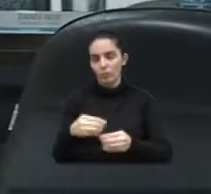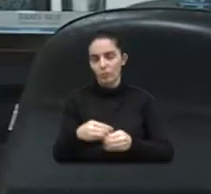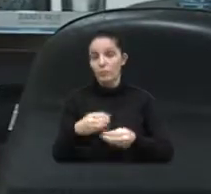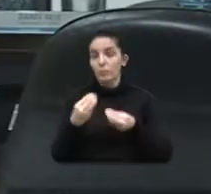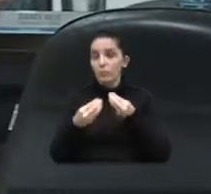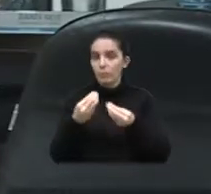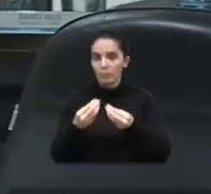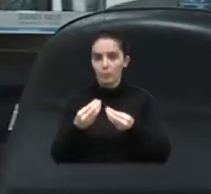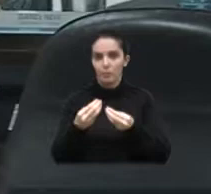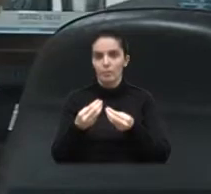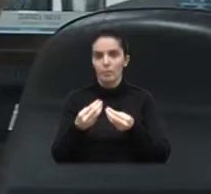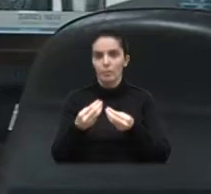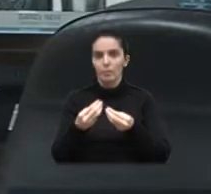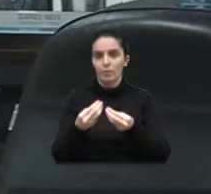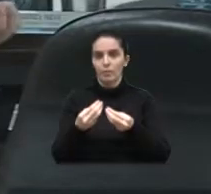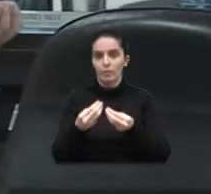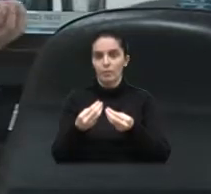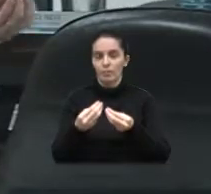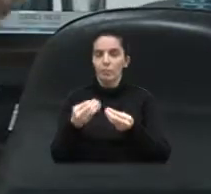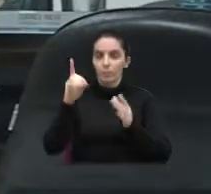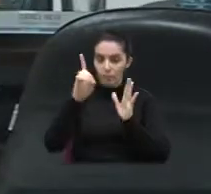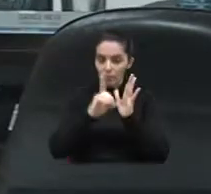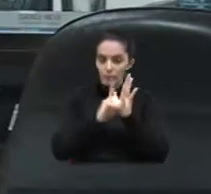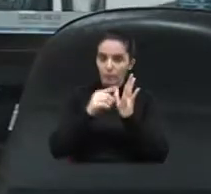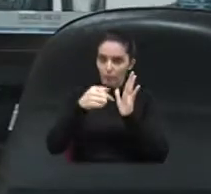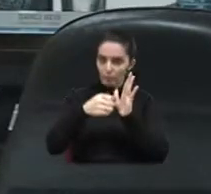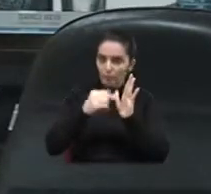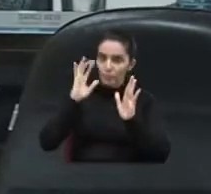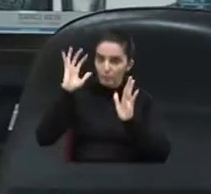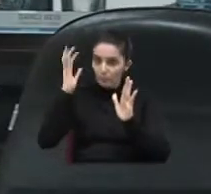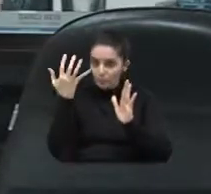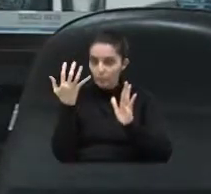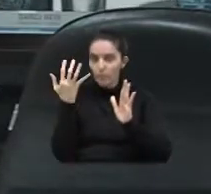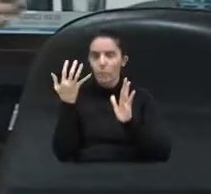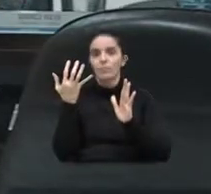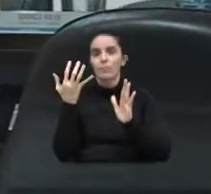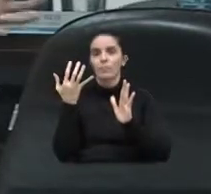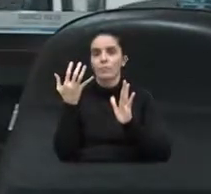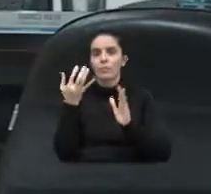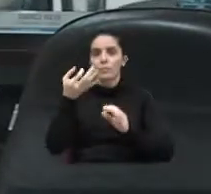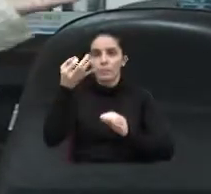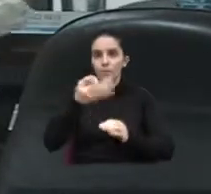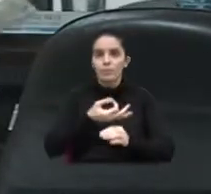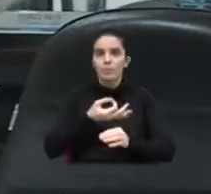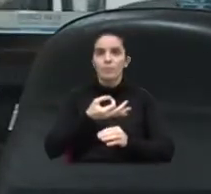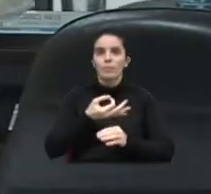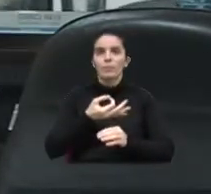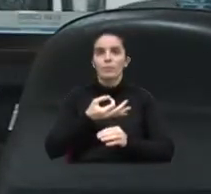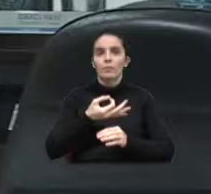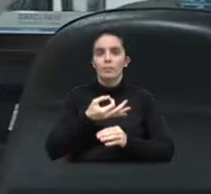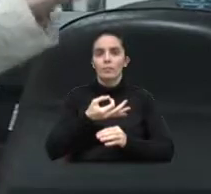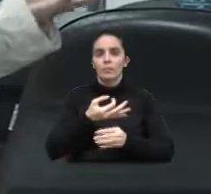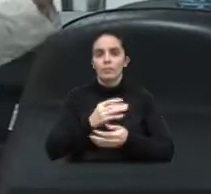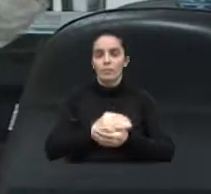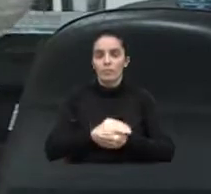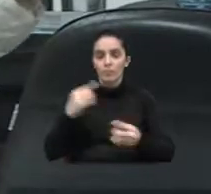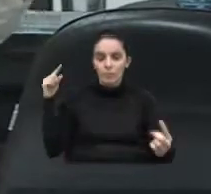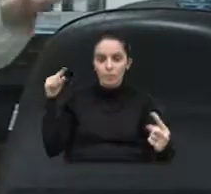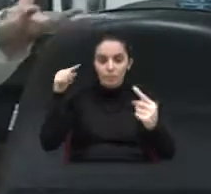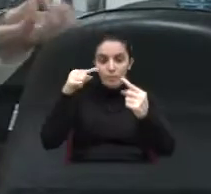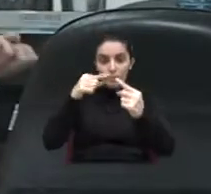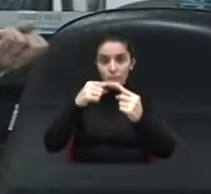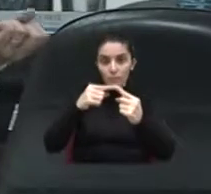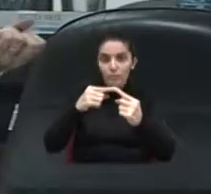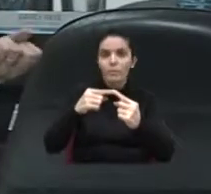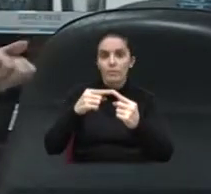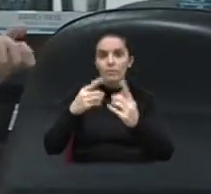aplicação desse direito ele seja feito tentando alcançar a exposição de motivos, a finalidade para aquilo que